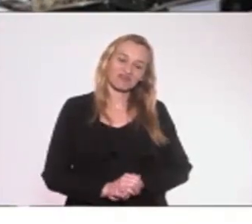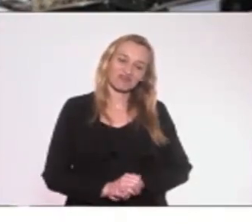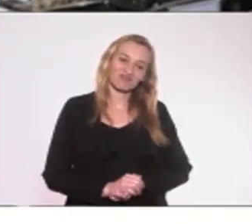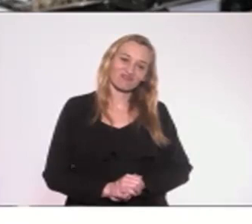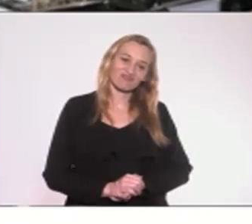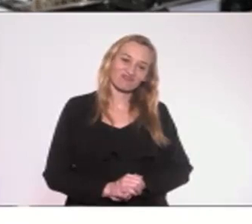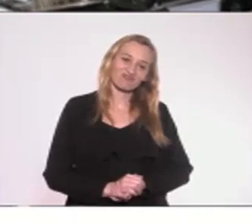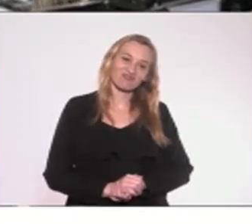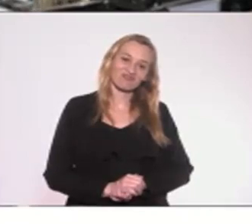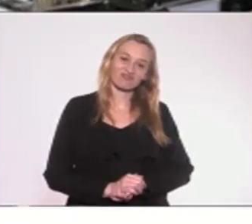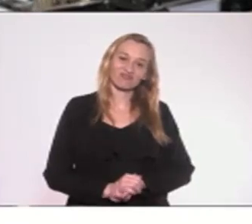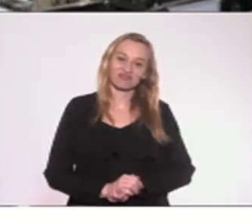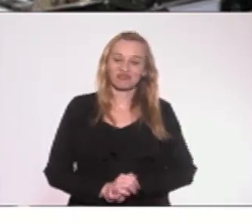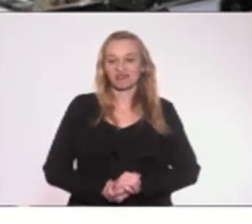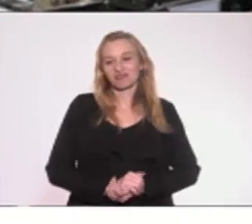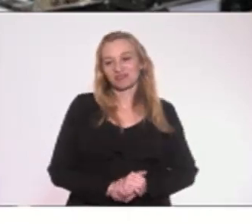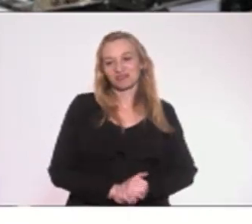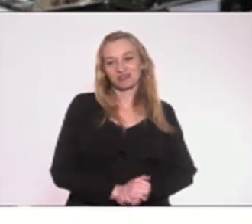parceiro.